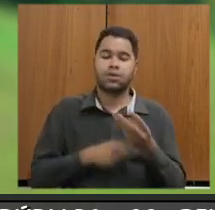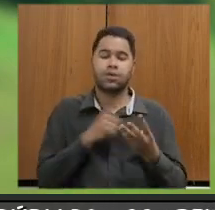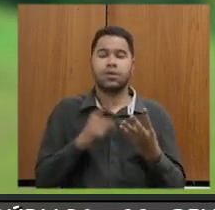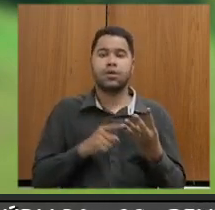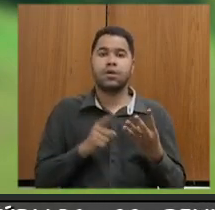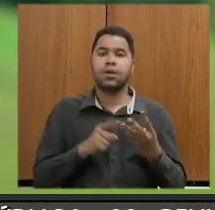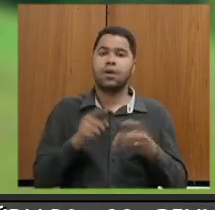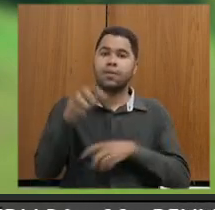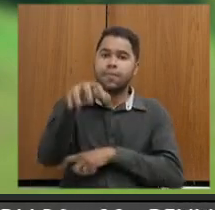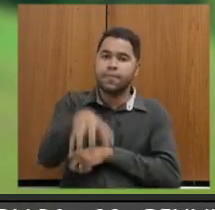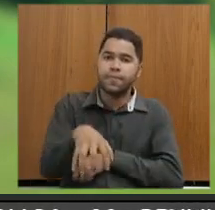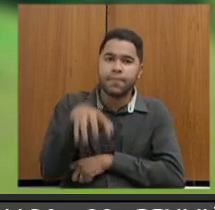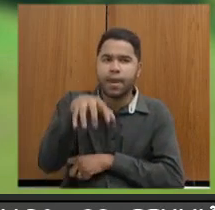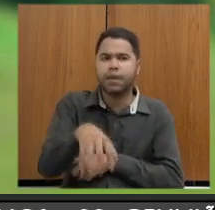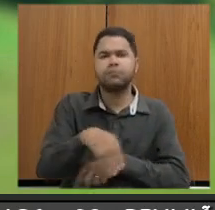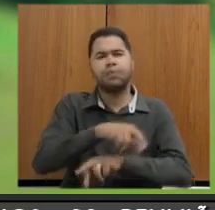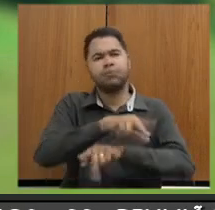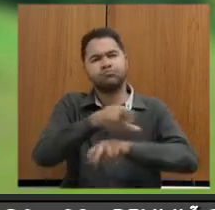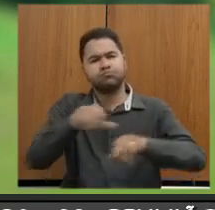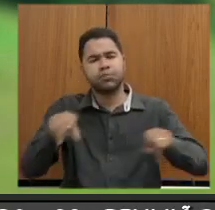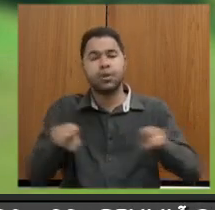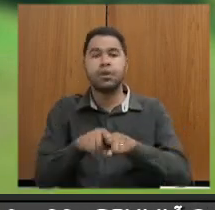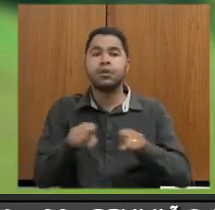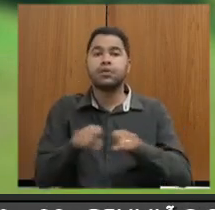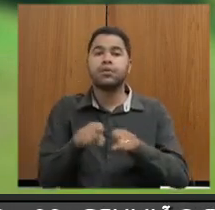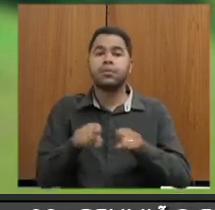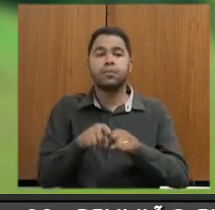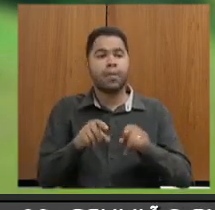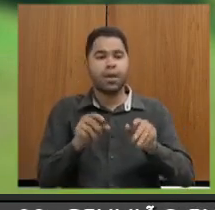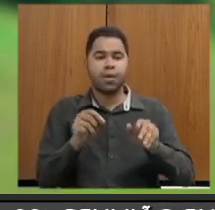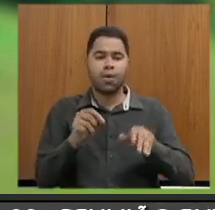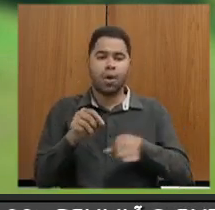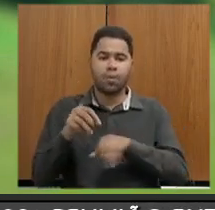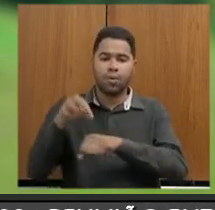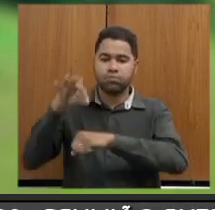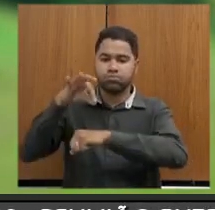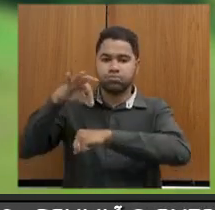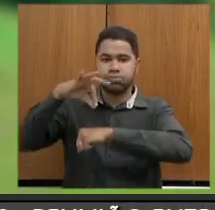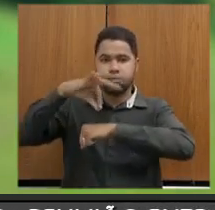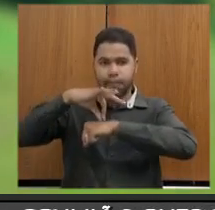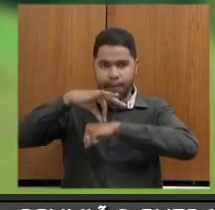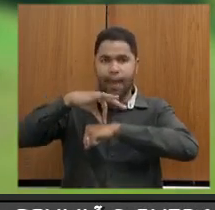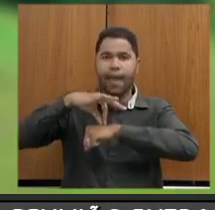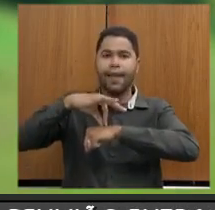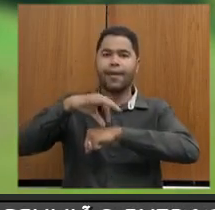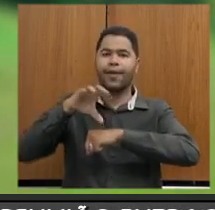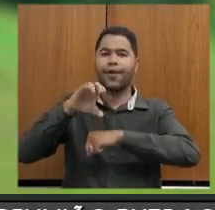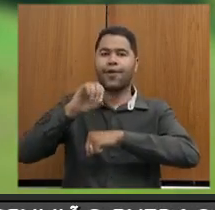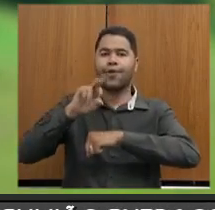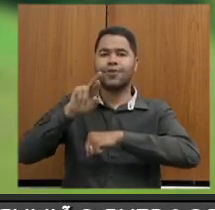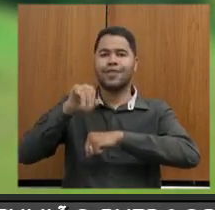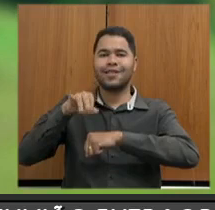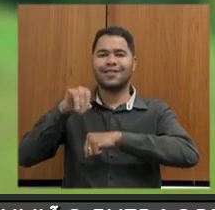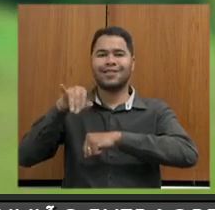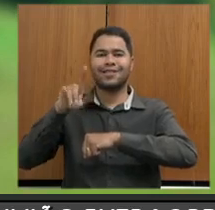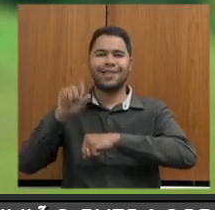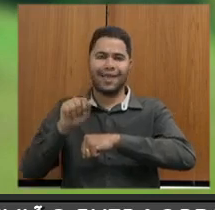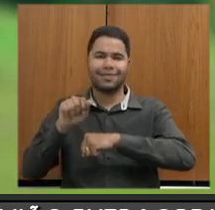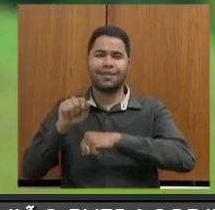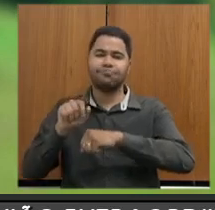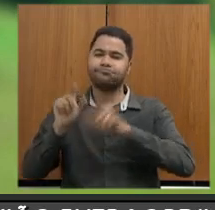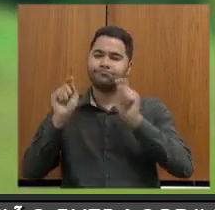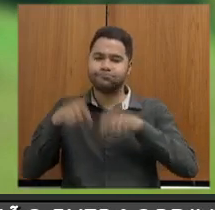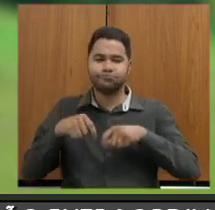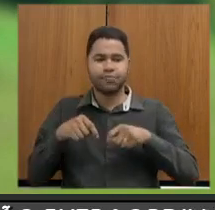veículos funcionários e coordenadas e as quais irão fornecer como precisão local do imóvel